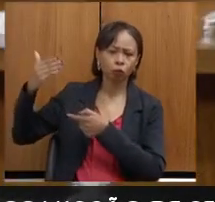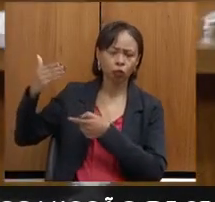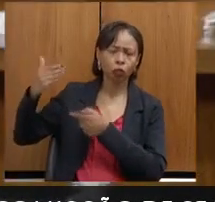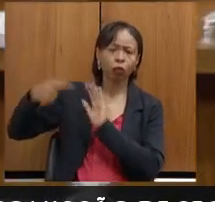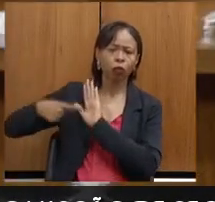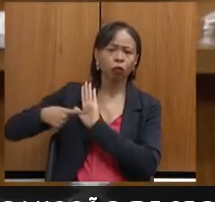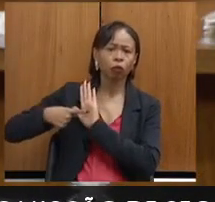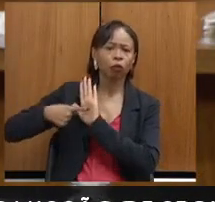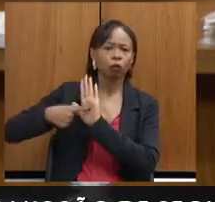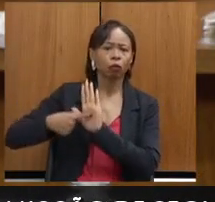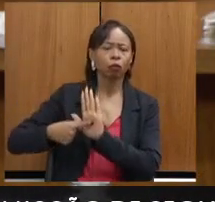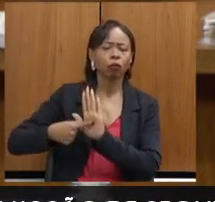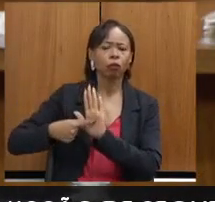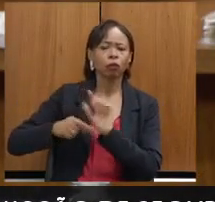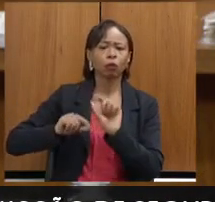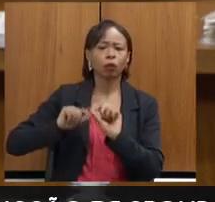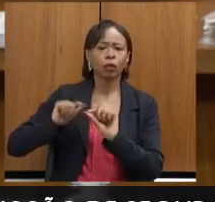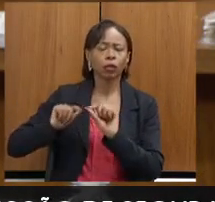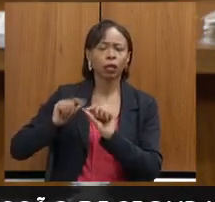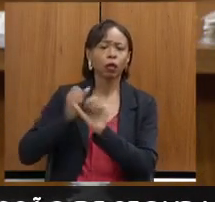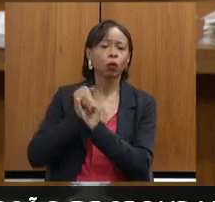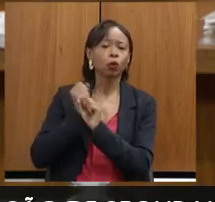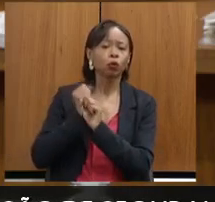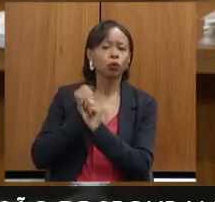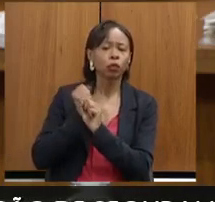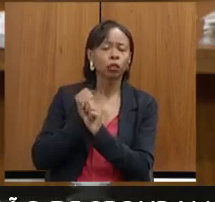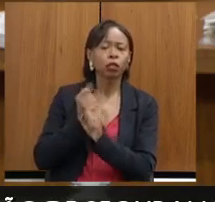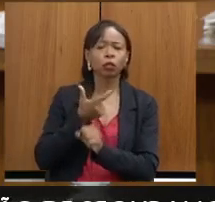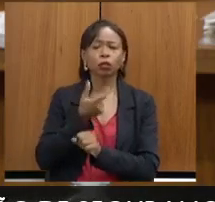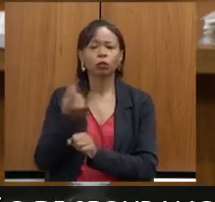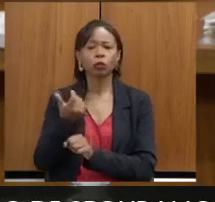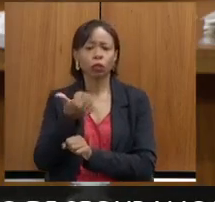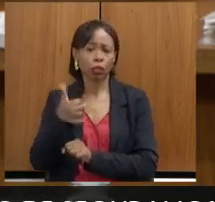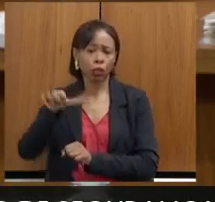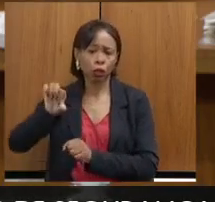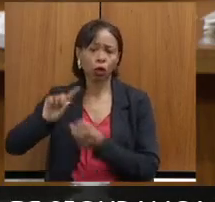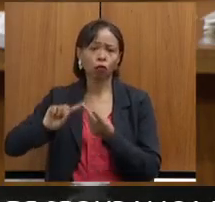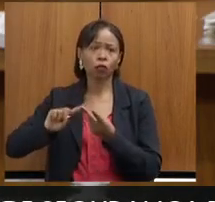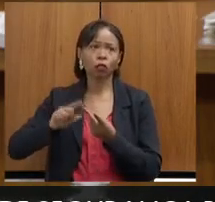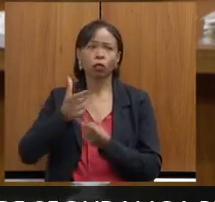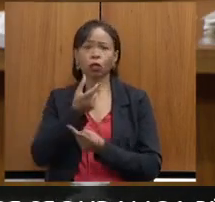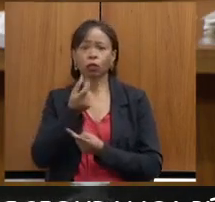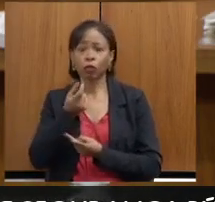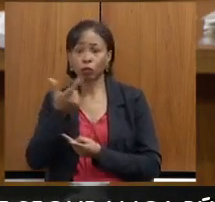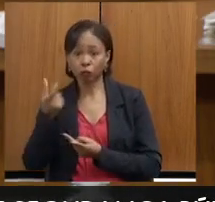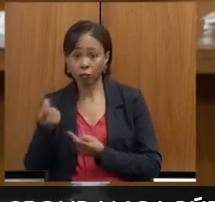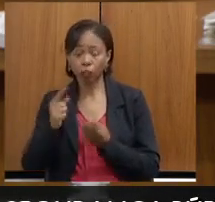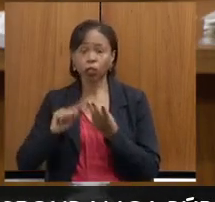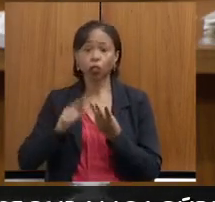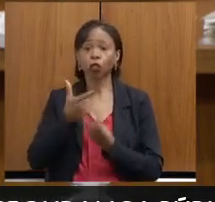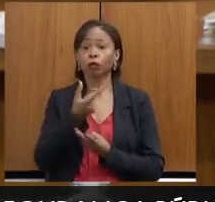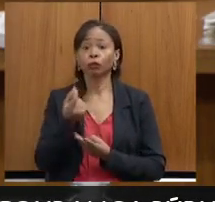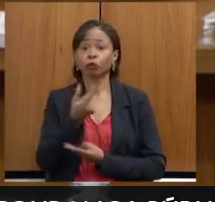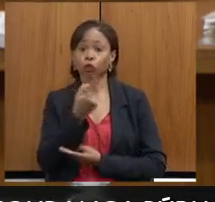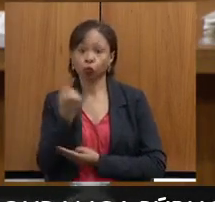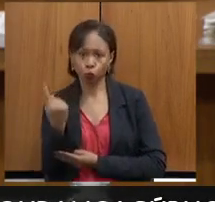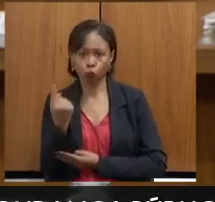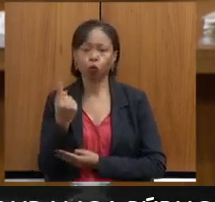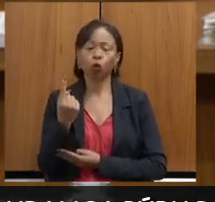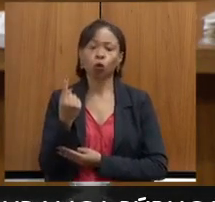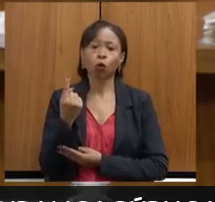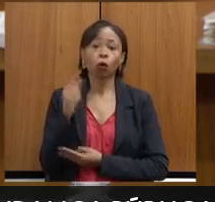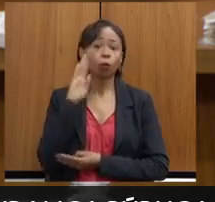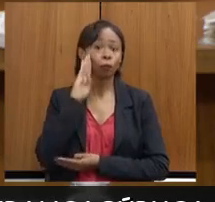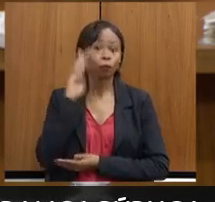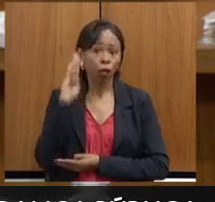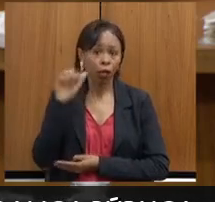mostrando os anos aí de 2019 20 e 21 cabe destaque